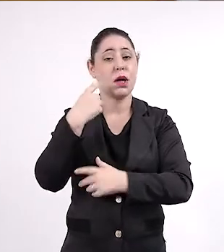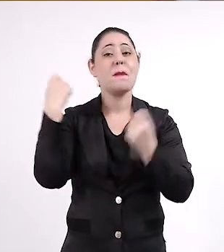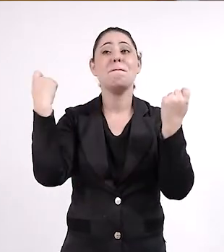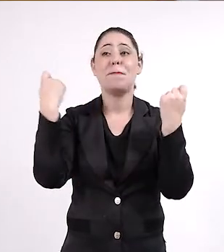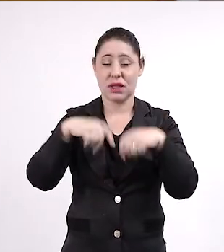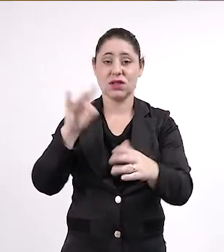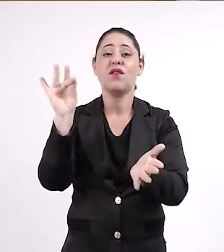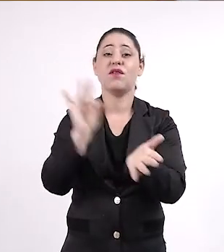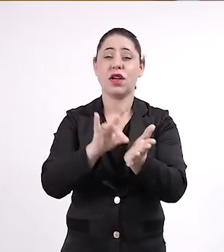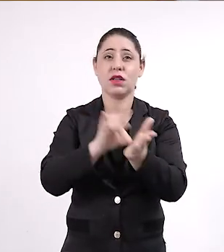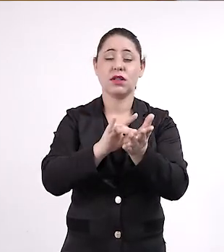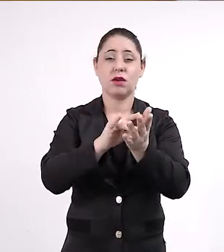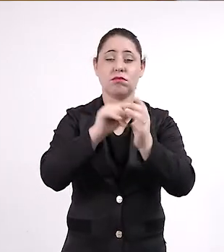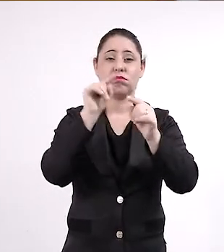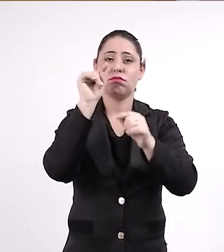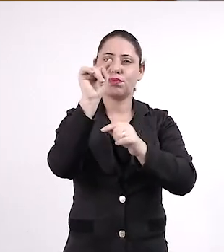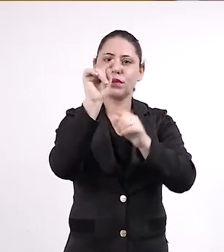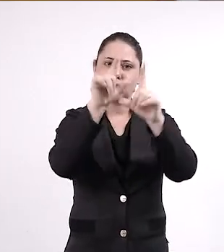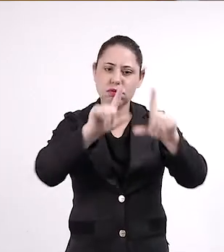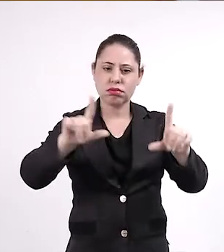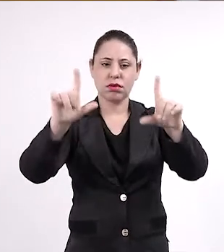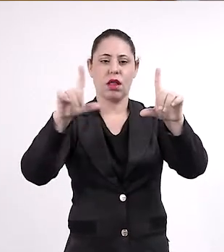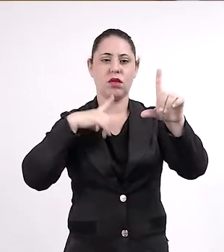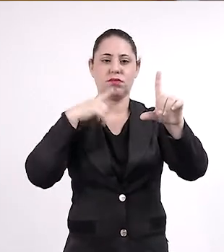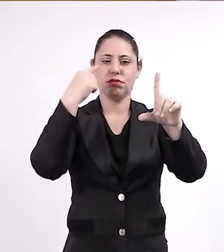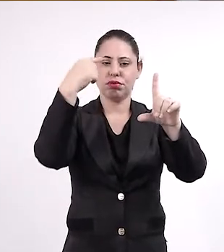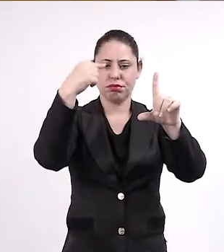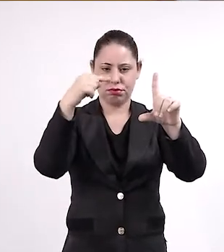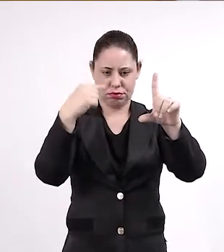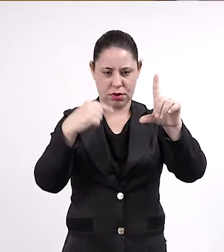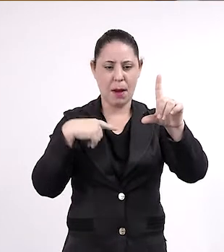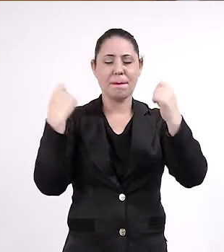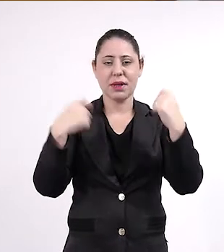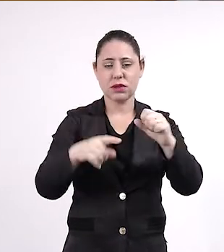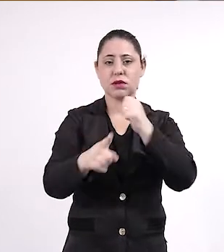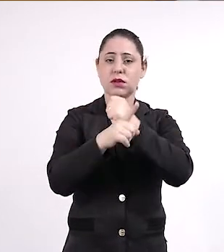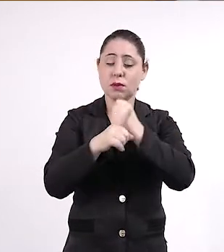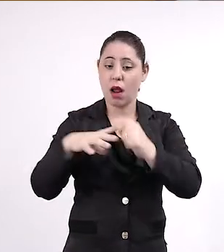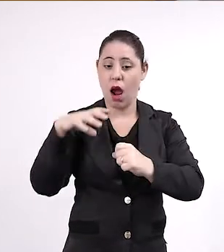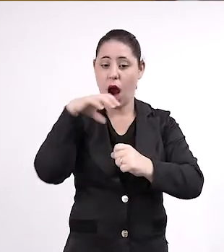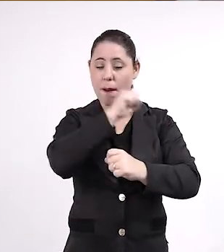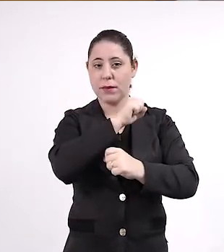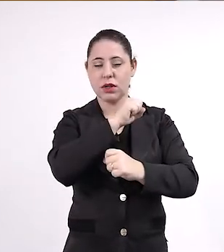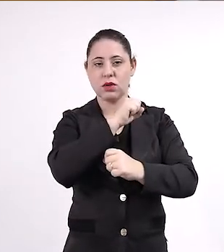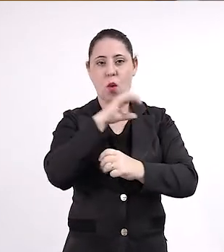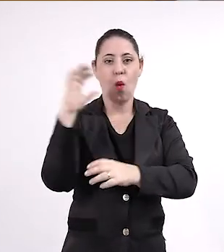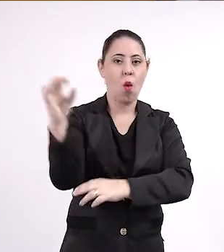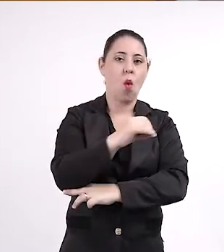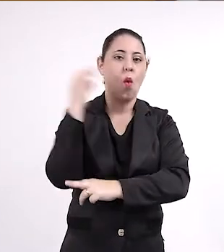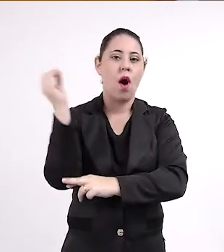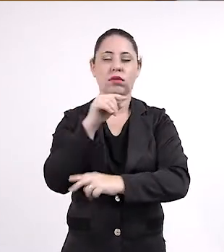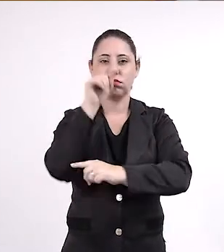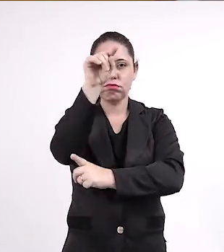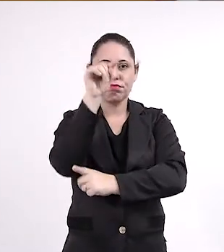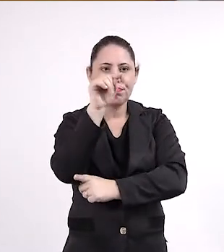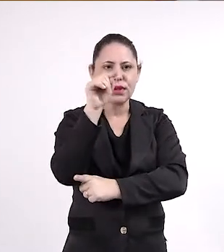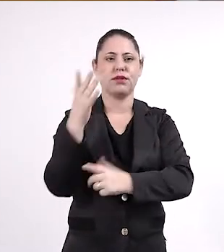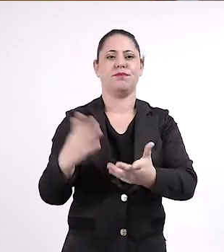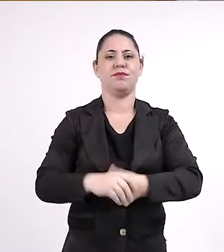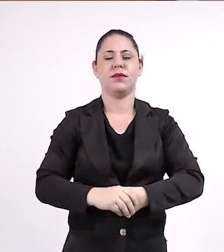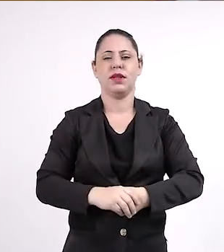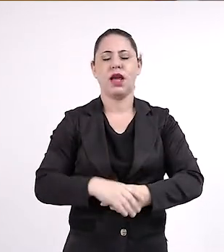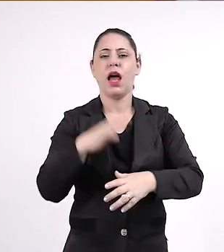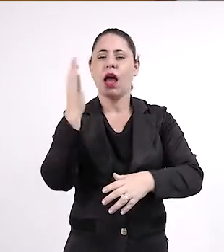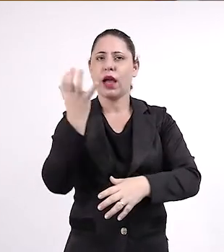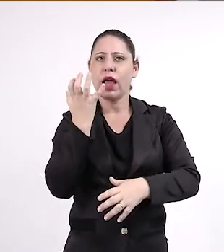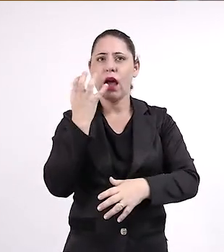da Defensoria, vai para a página seguinte, lá tem 3 opções. Se ela precisa de um atendimento de urgência, ela clica lá no ícone